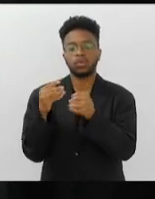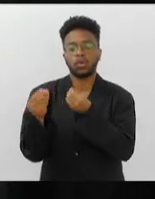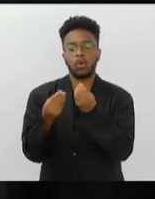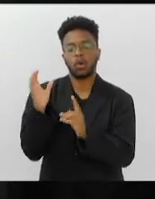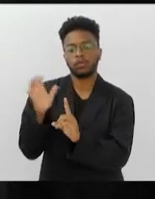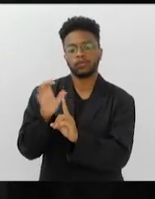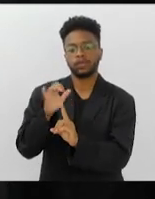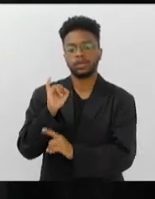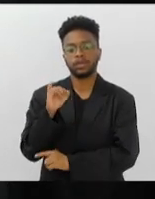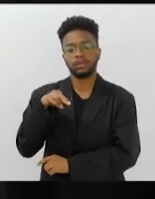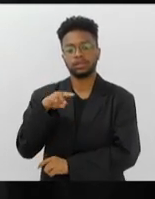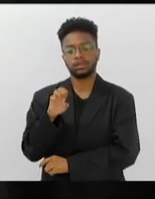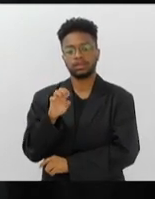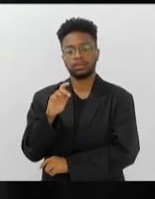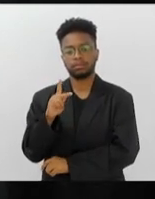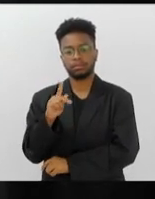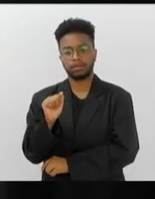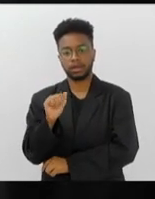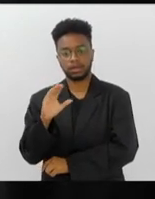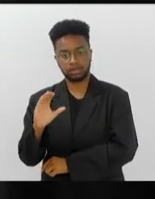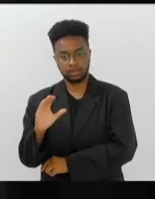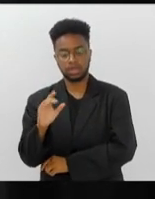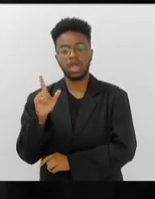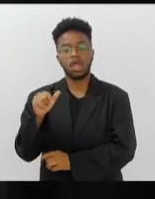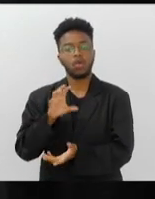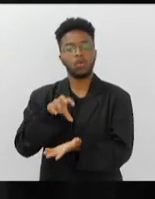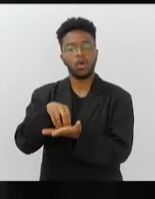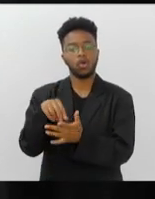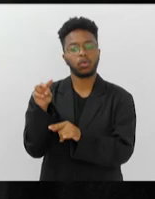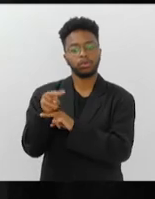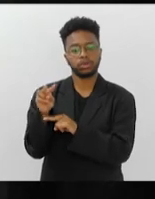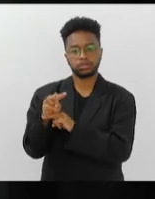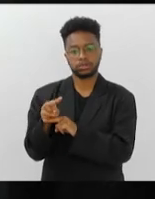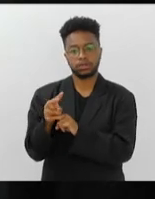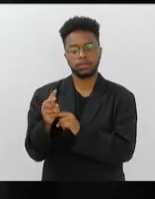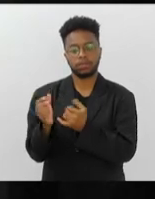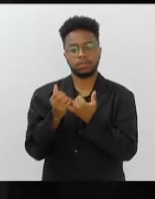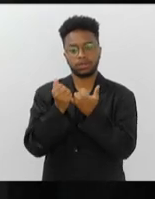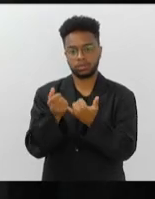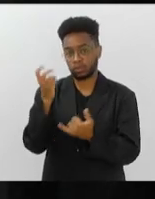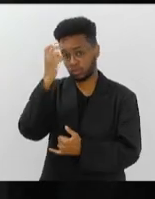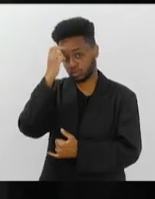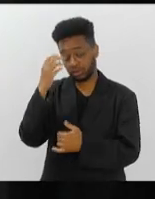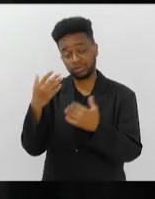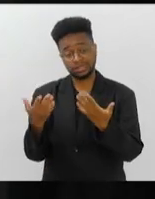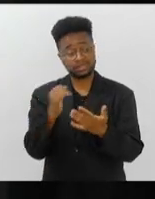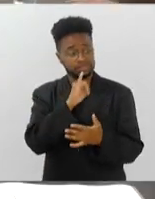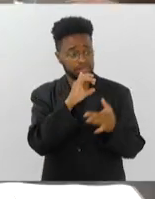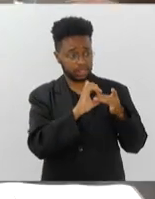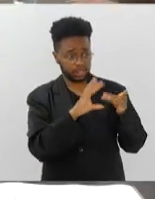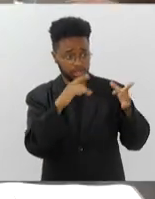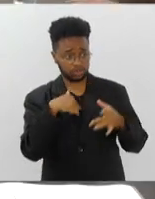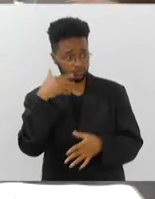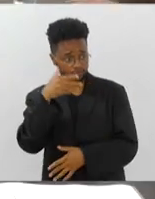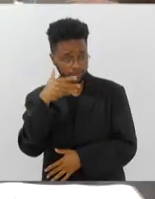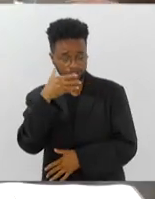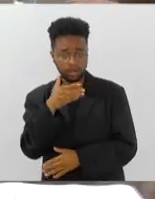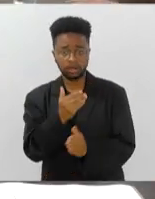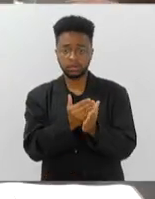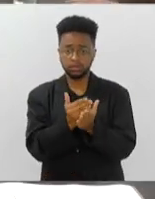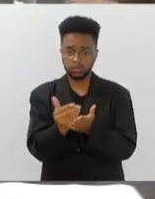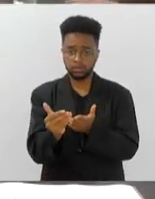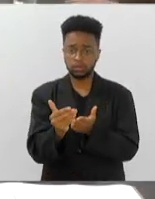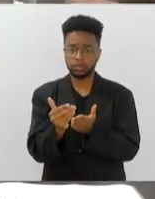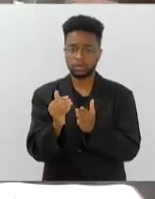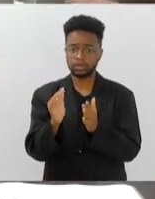ao INEPAC, que é o órgão estadual de proteção do patrimônio cultural. Se Vossa Excelência me permite, no início